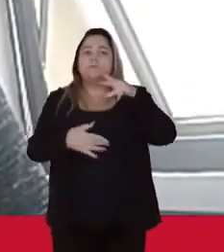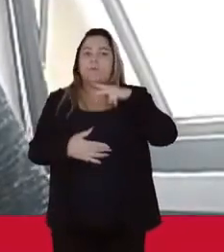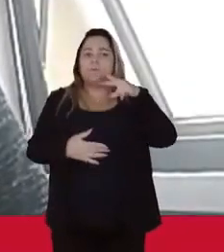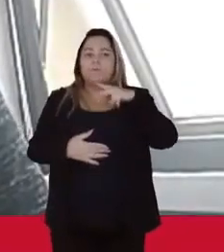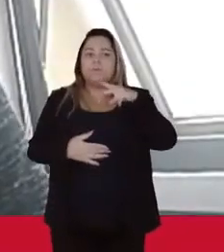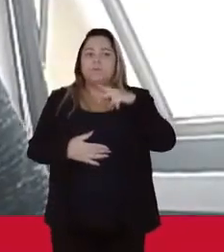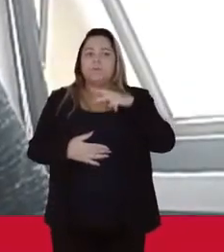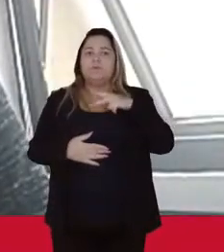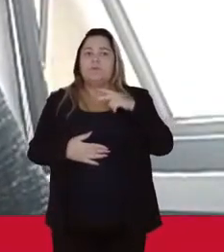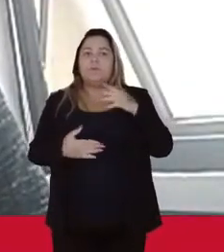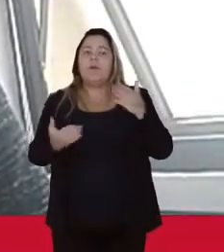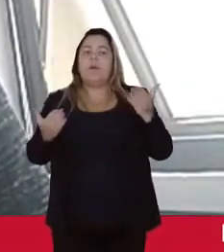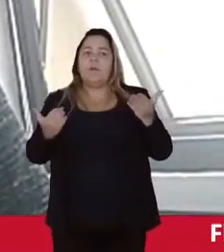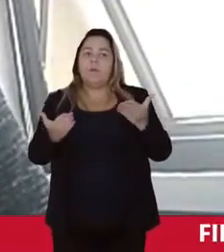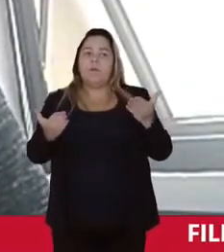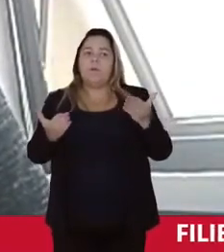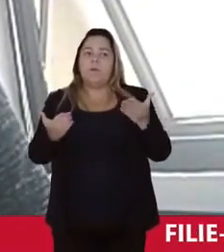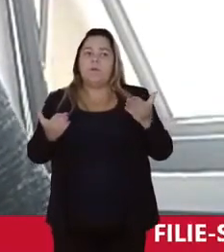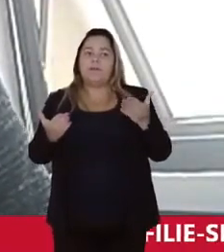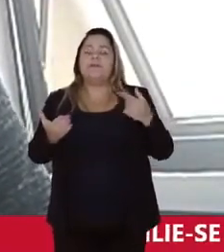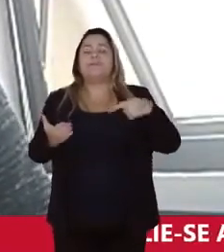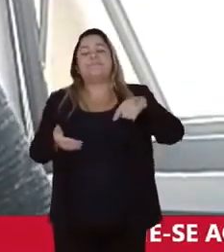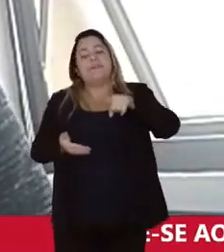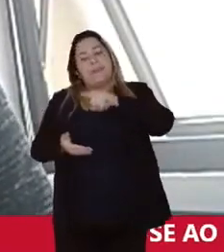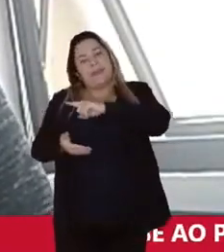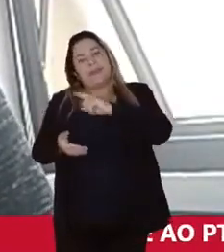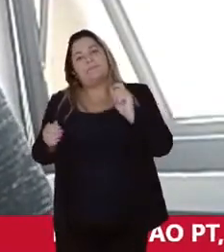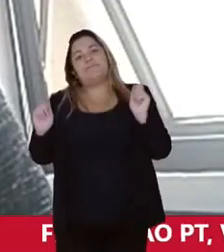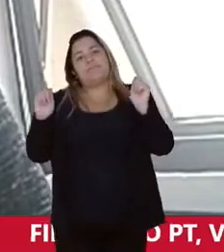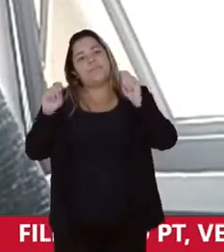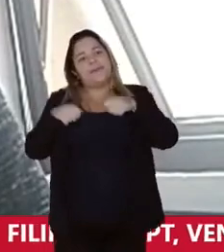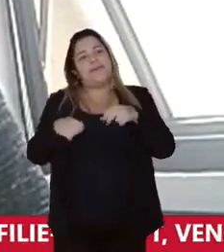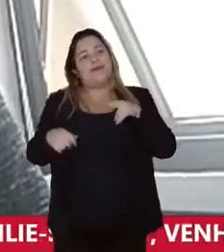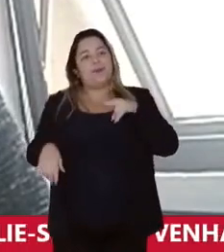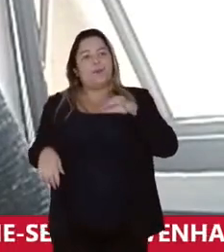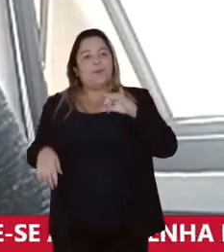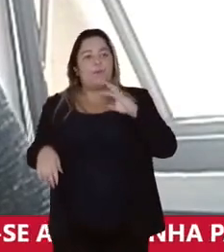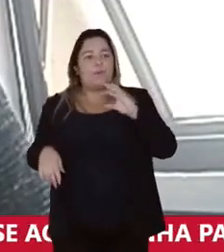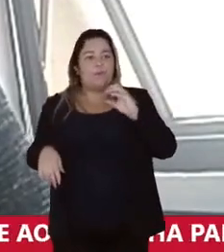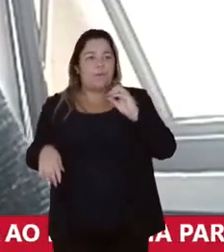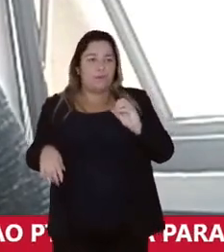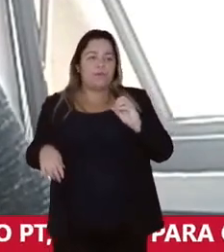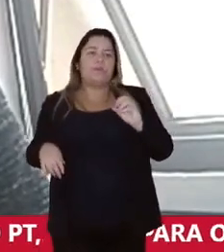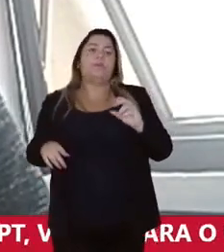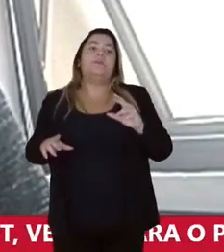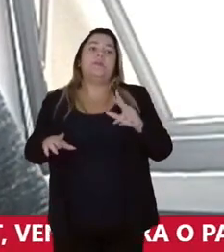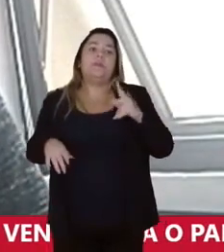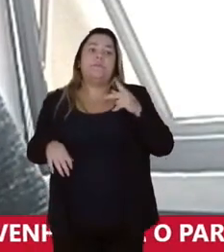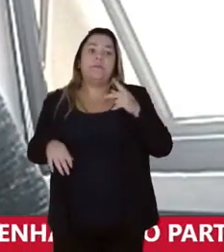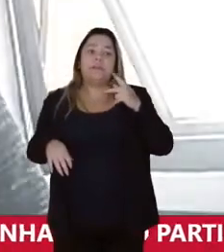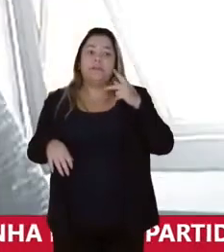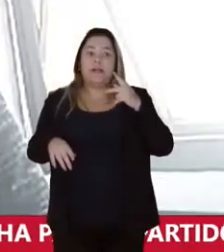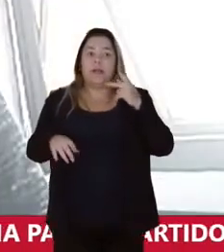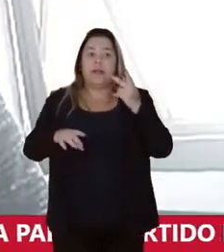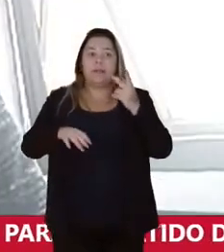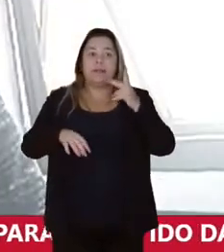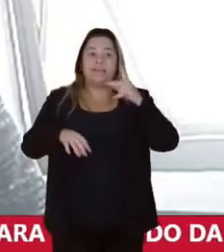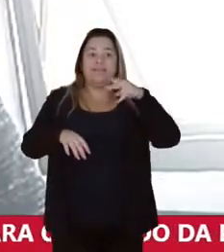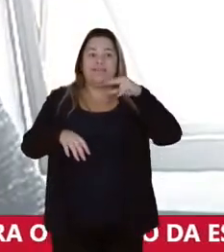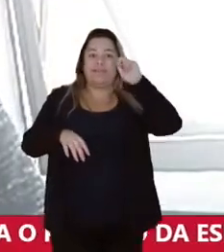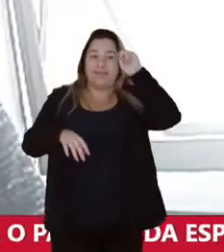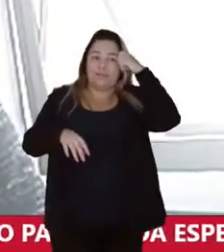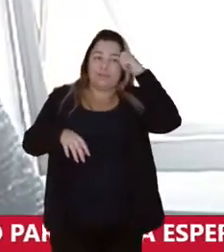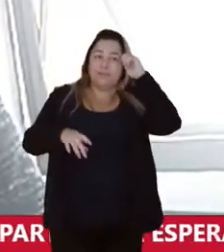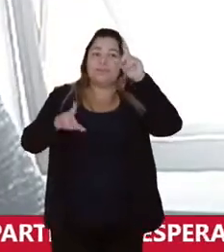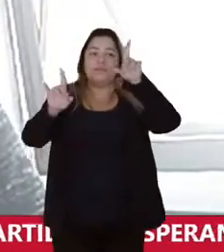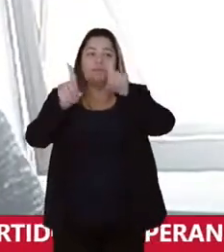ao vivo. Nós precisamos de reinstalar o núcleo de parlamentares negros na Câmara dos Deputados.